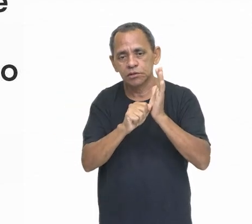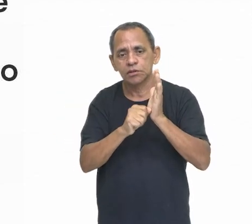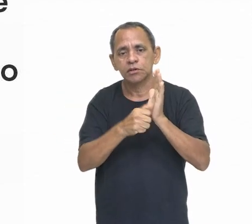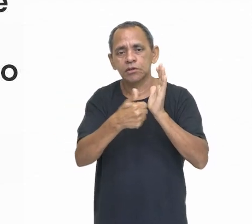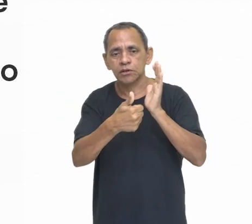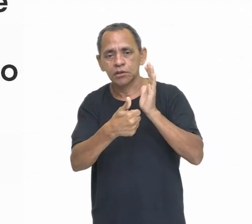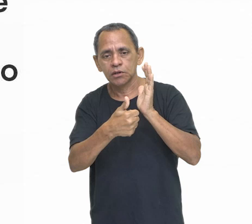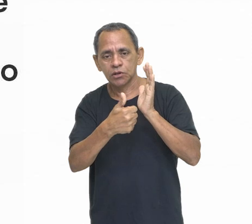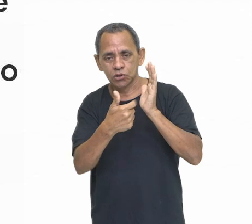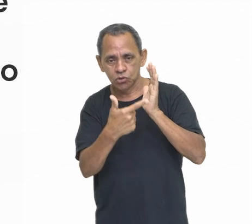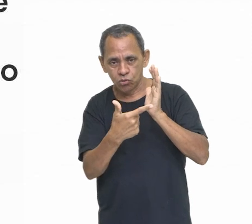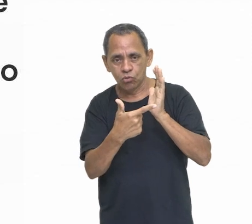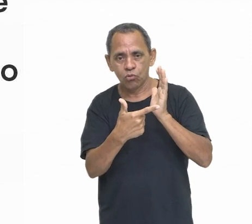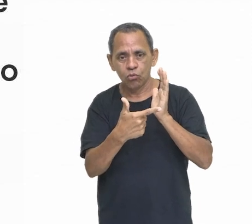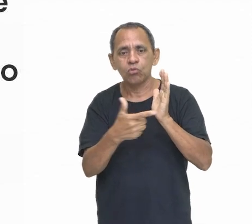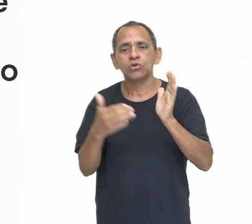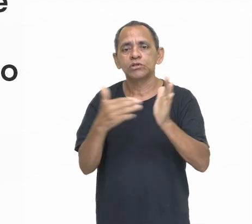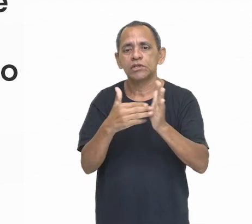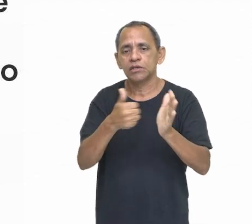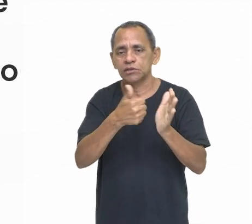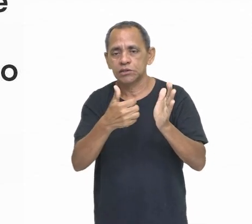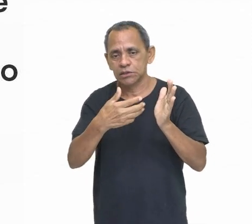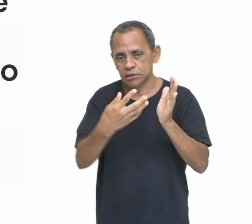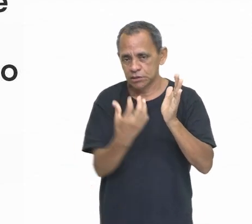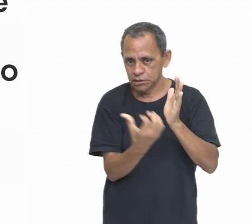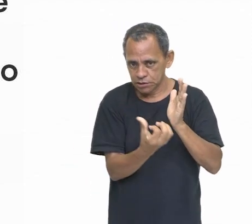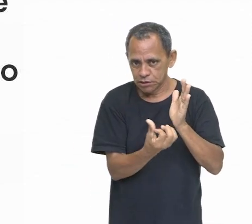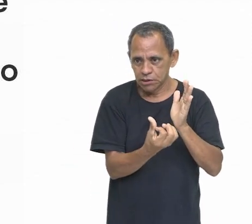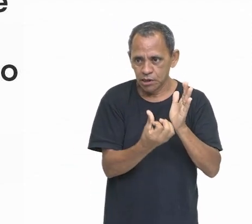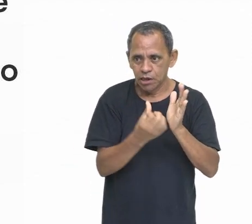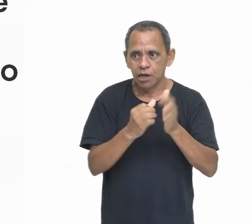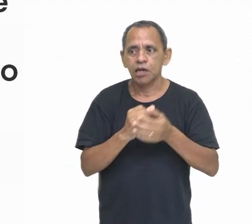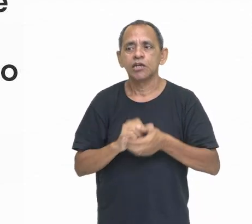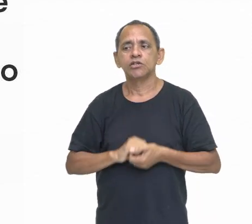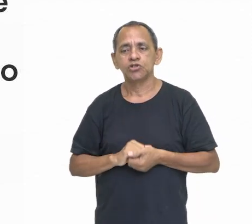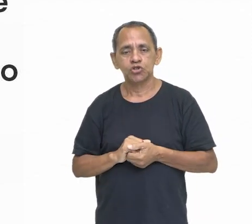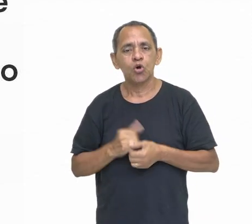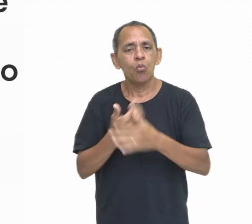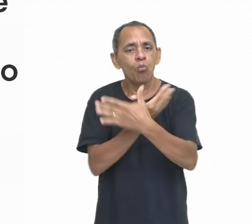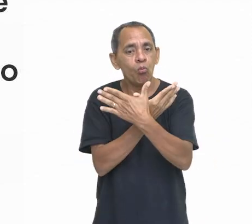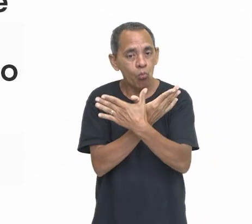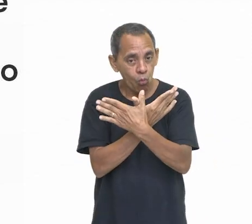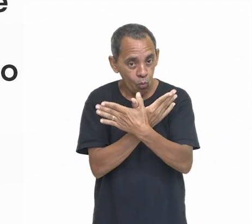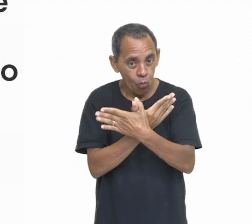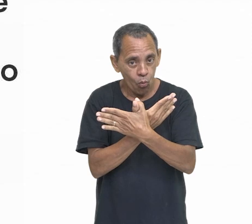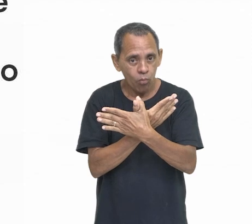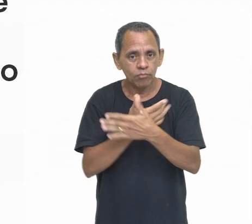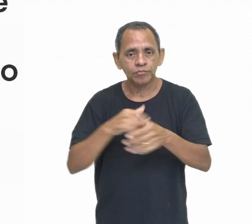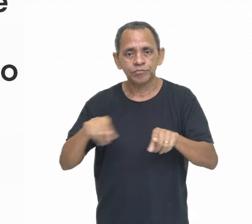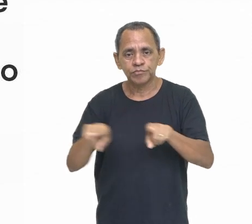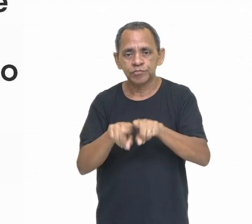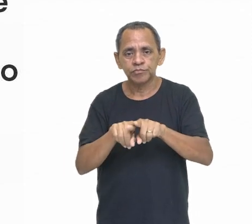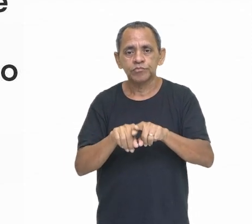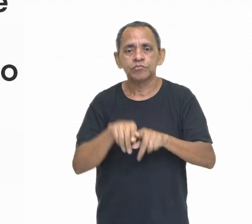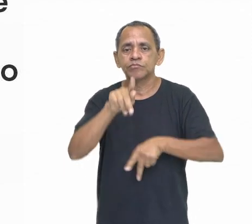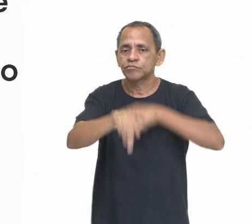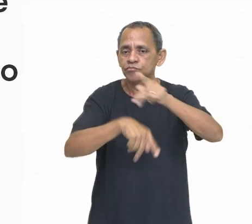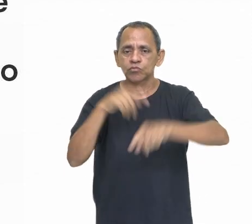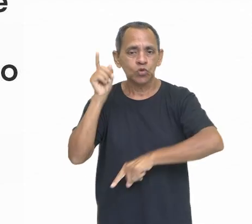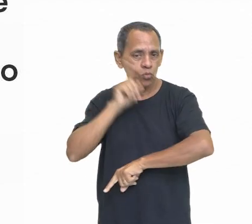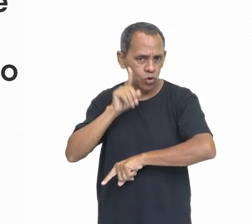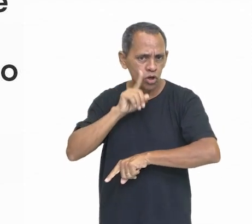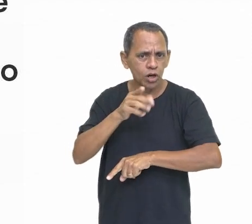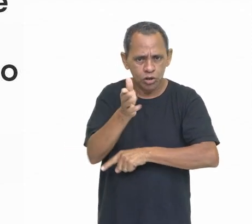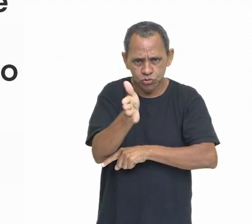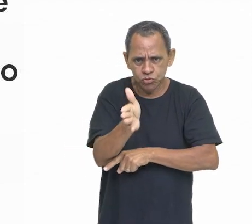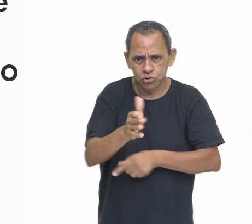fundando a poderosa cidade-estado de Tenochtitlán, né? Era um povo